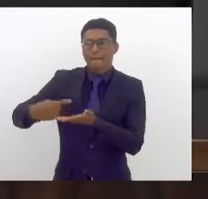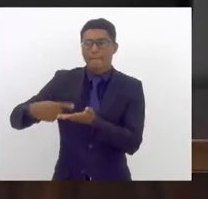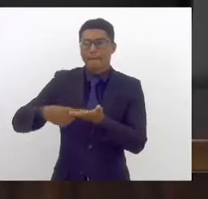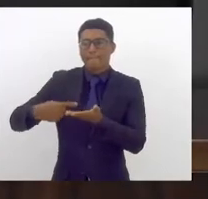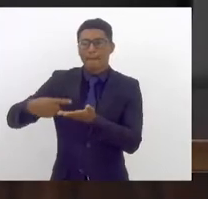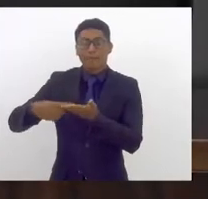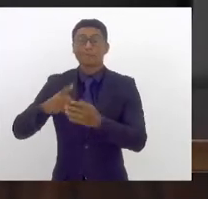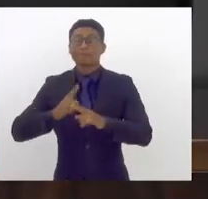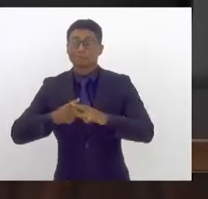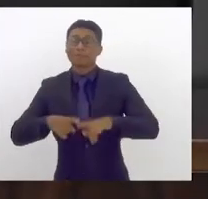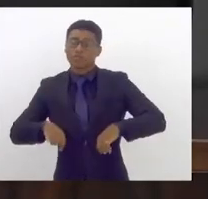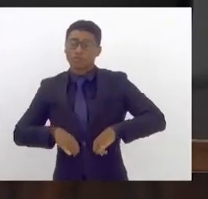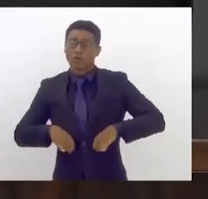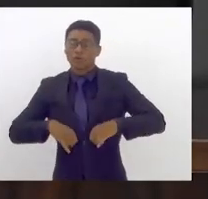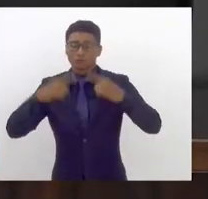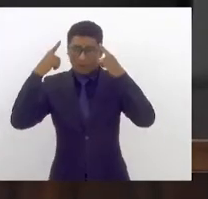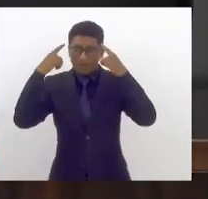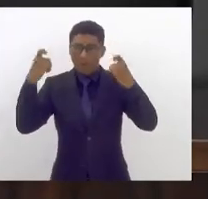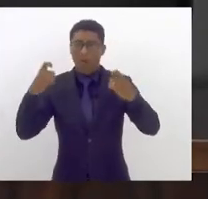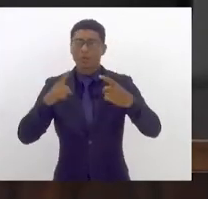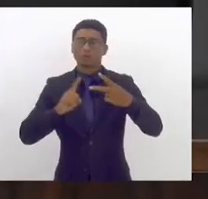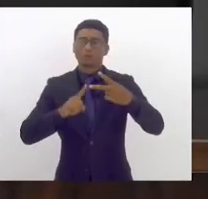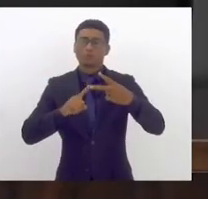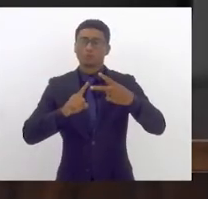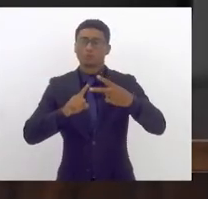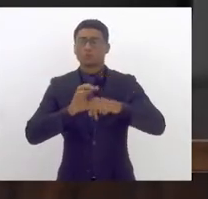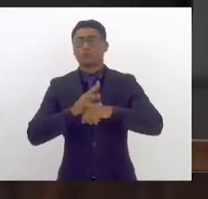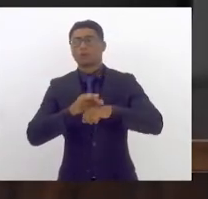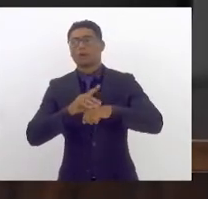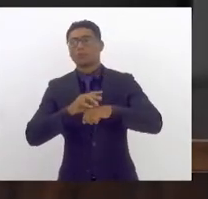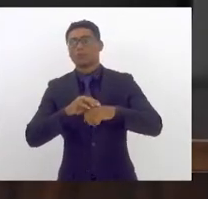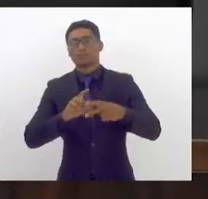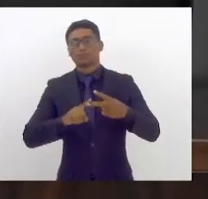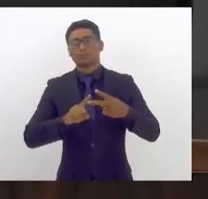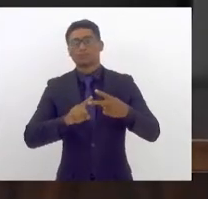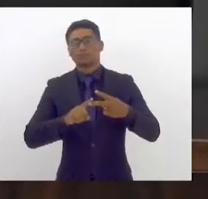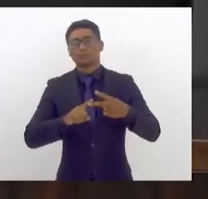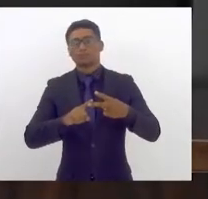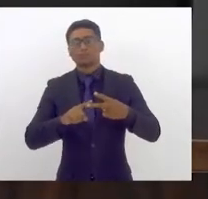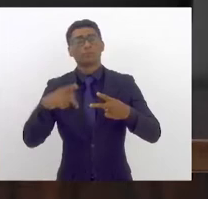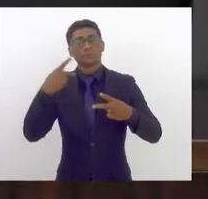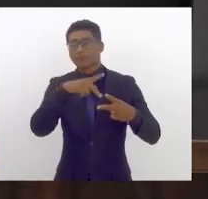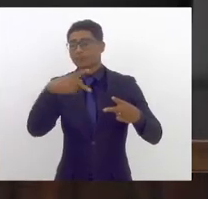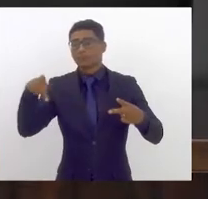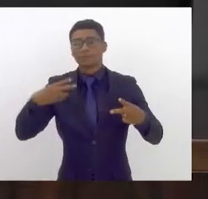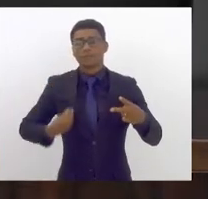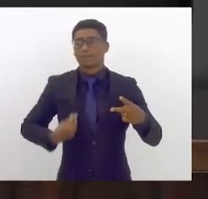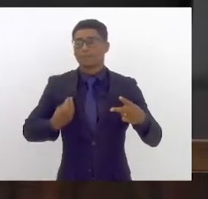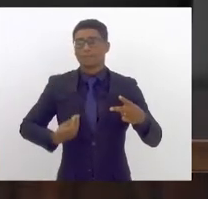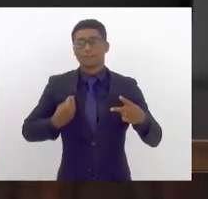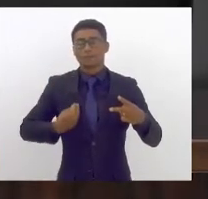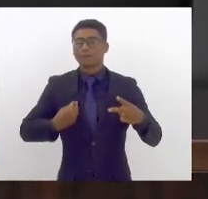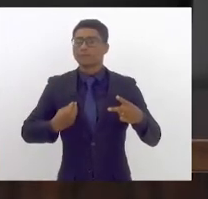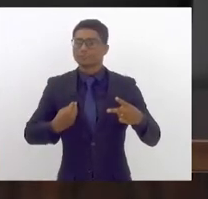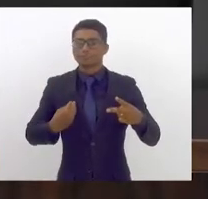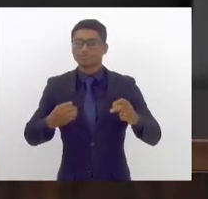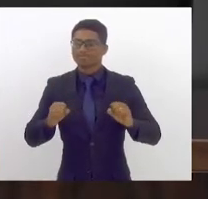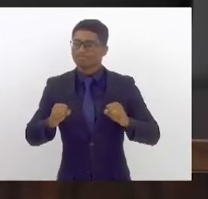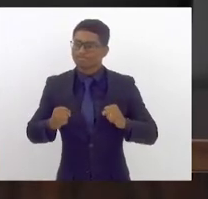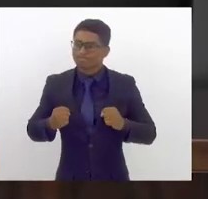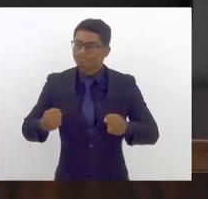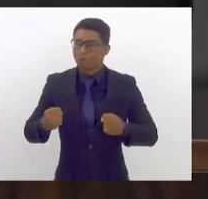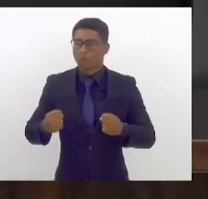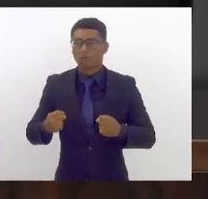de violência a partir de doenças a partir da sua vivência dentro dessas comunidades